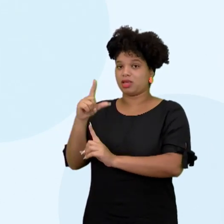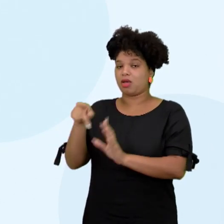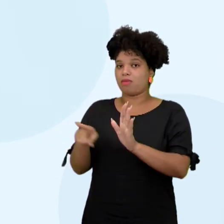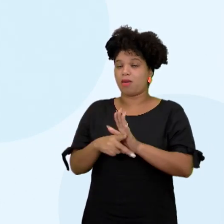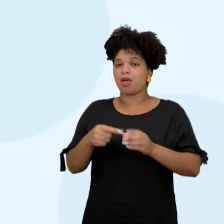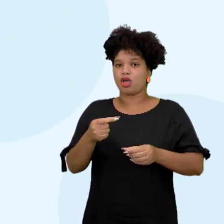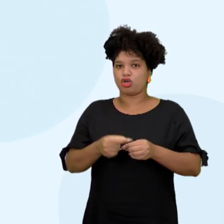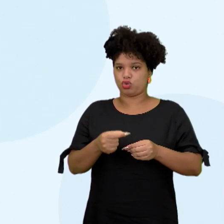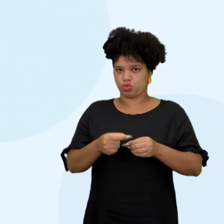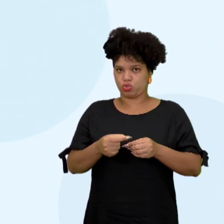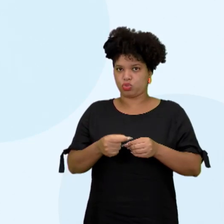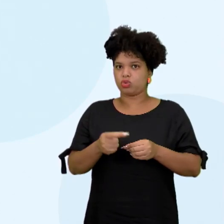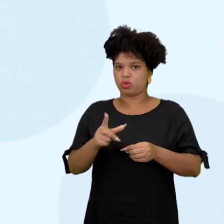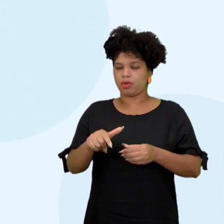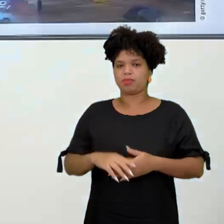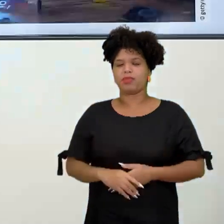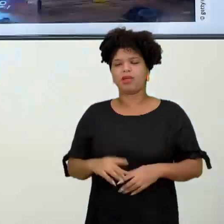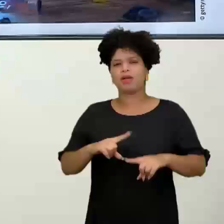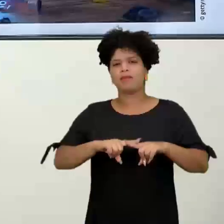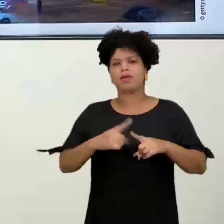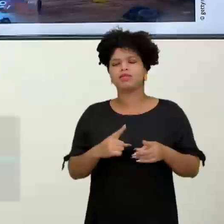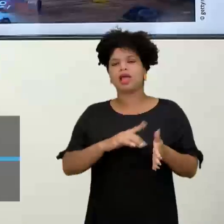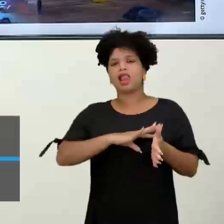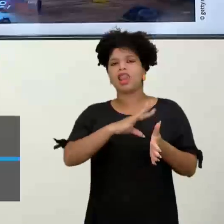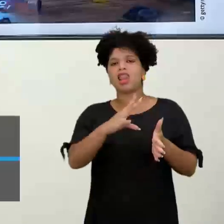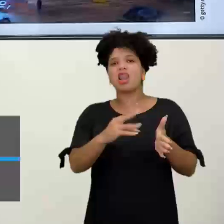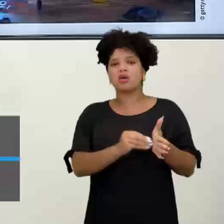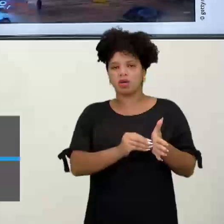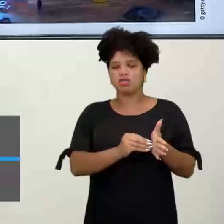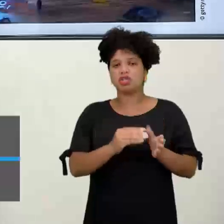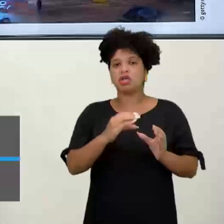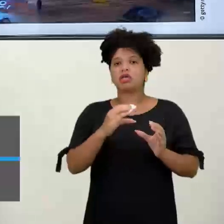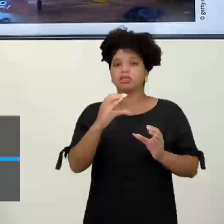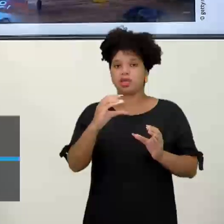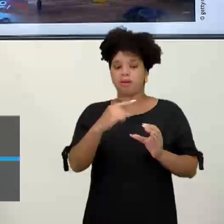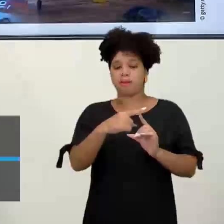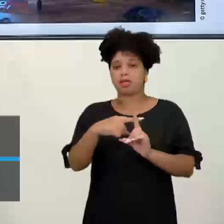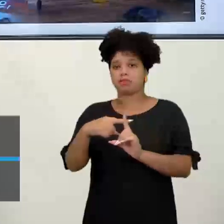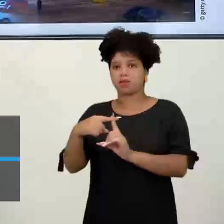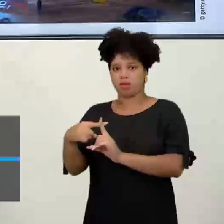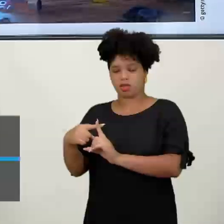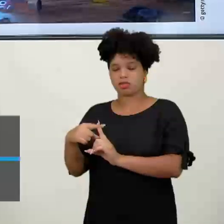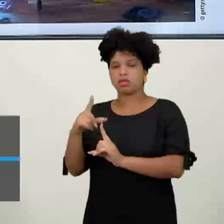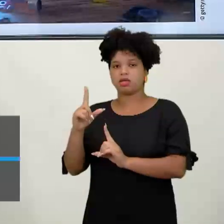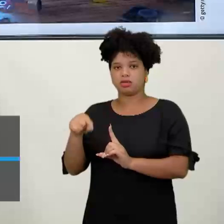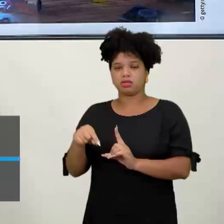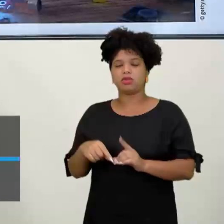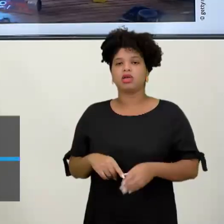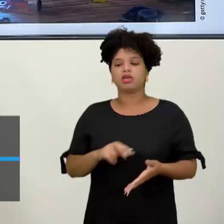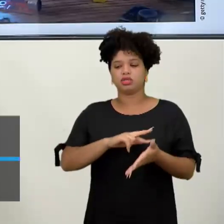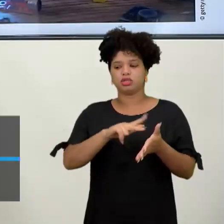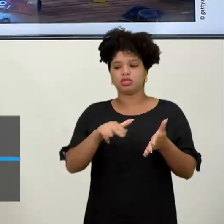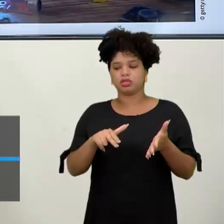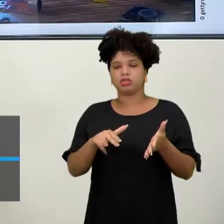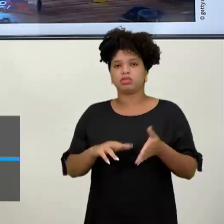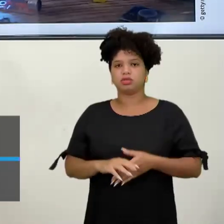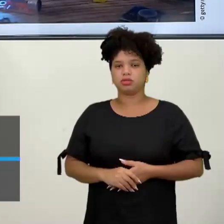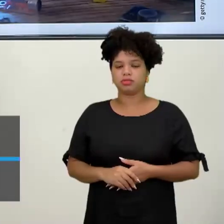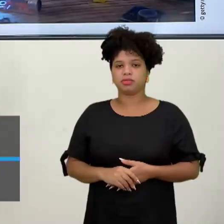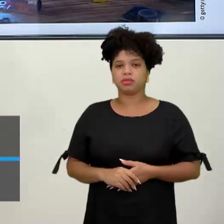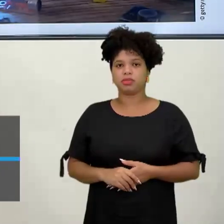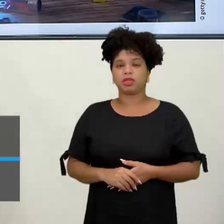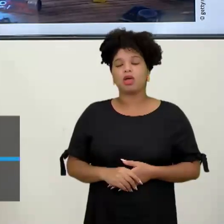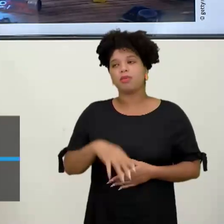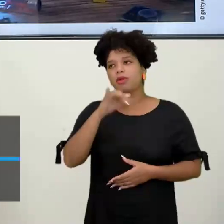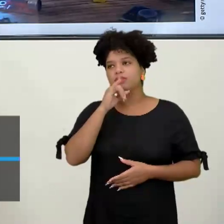Arduino. E linguagem C++. Quando a gente fala sobre programação, a programação ela pode ser feita de várias maneiras. É igual,